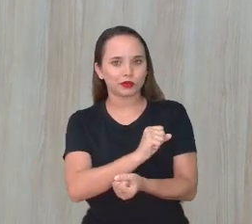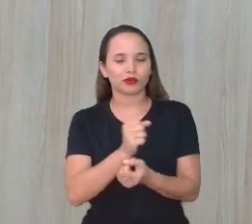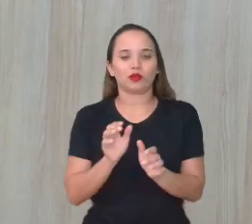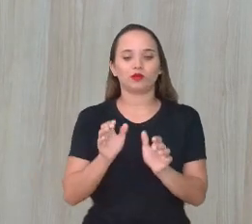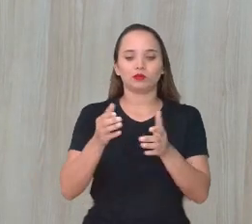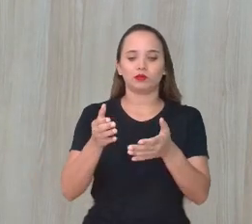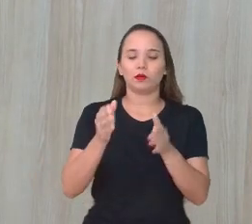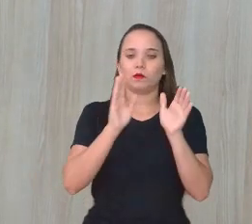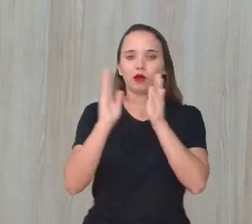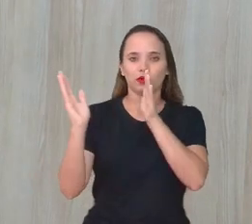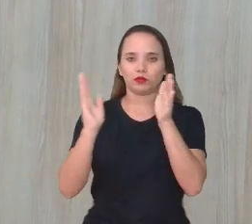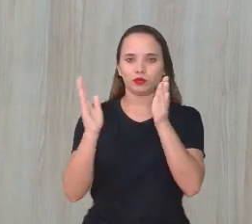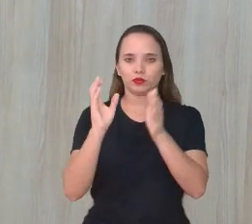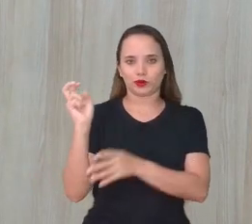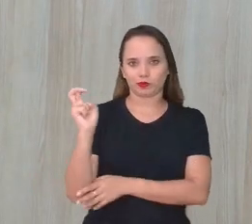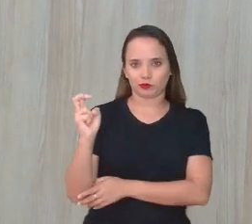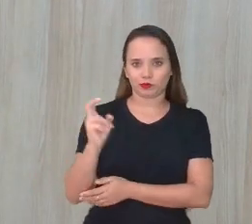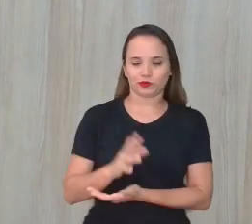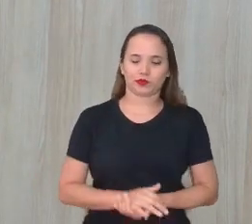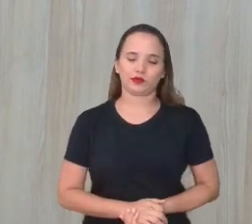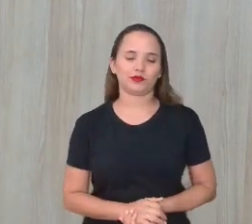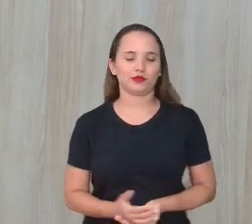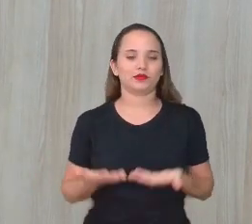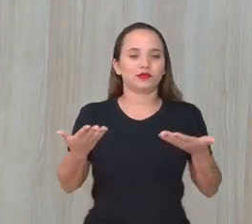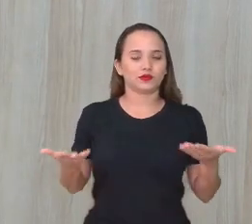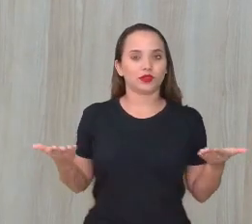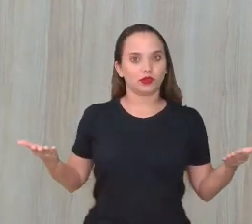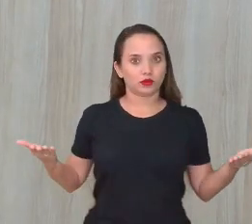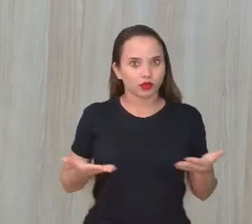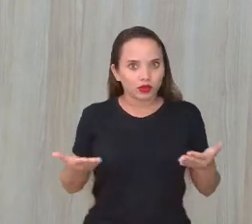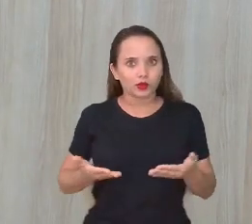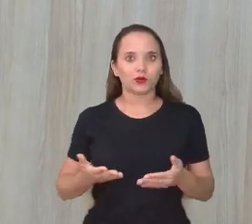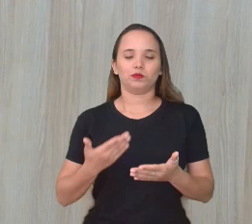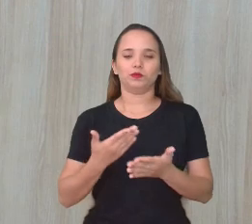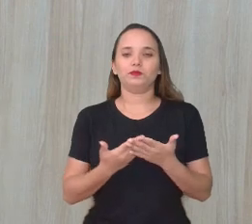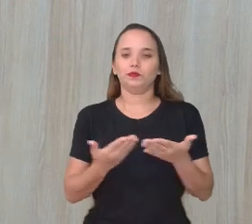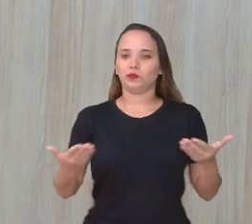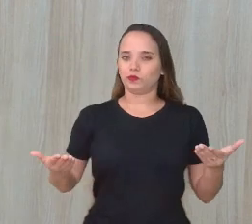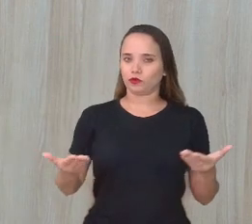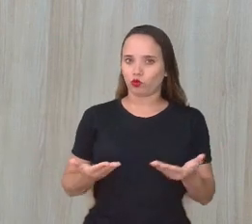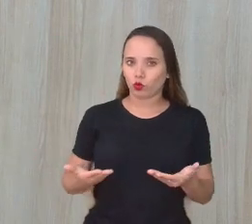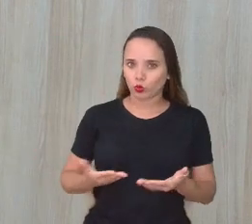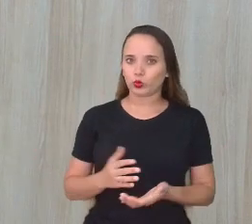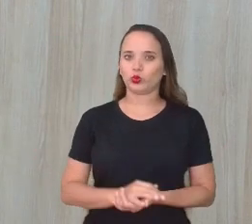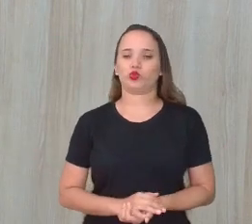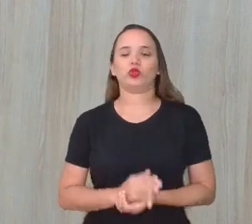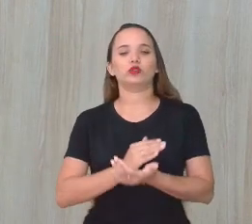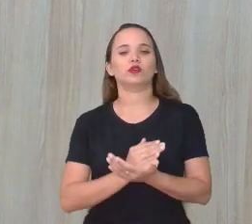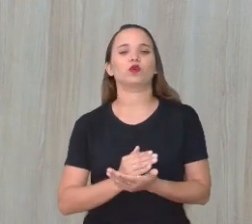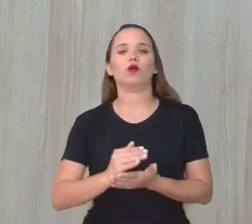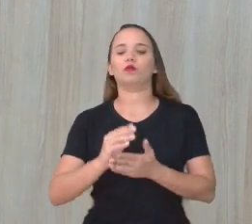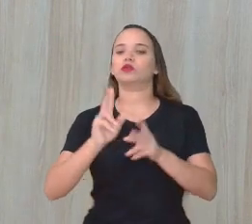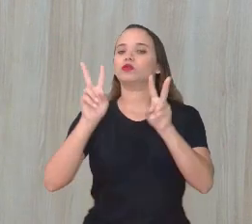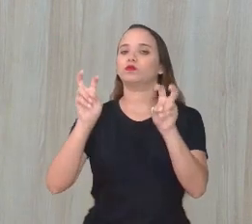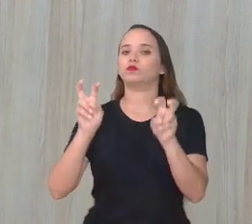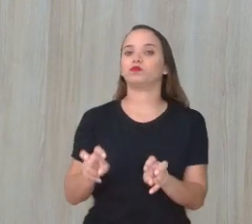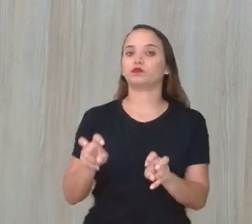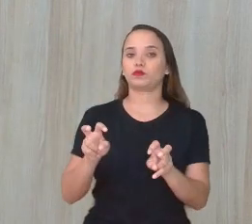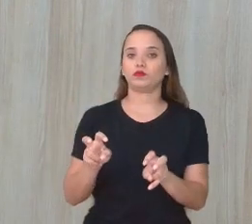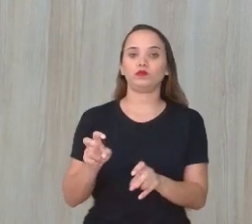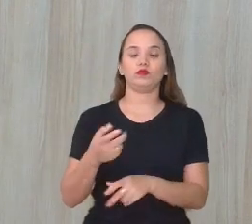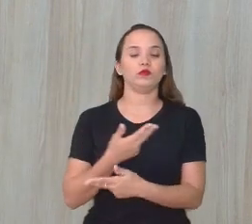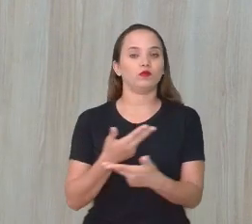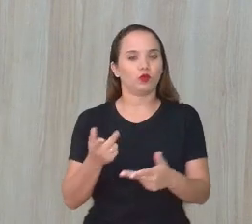o módulo 5. Então, nessa aula de hoje, nós vamos começar a tratar de um tema que